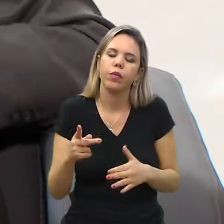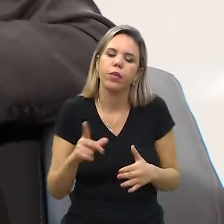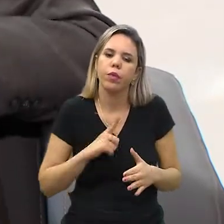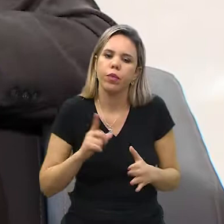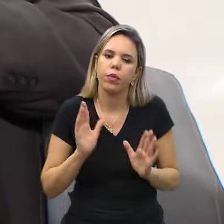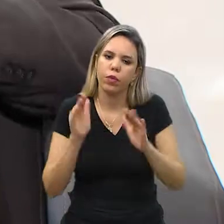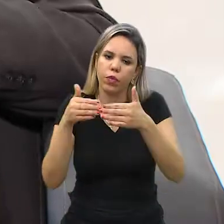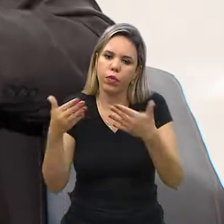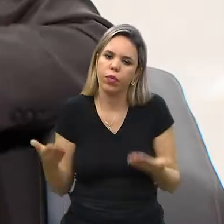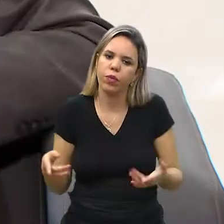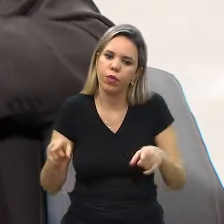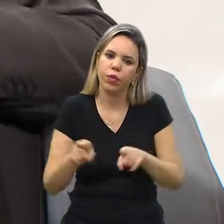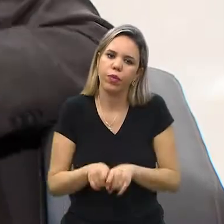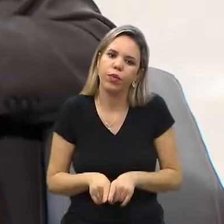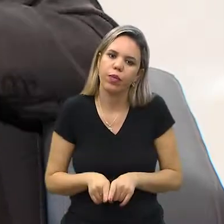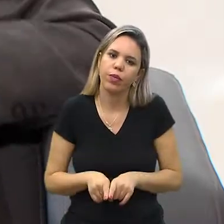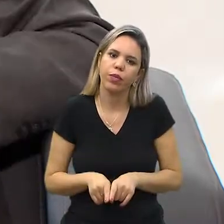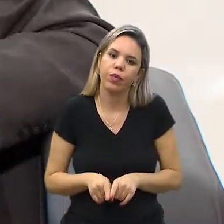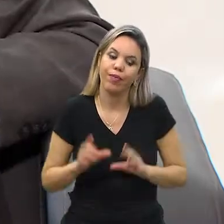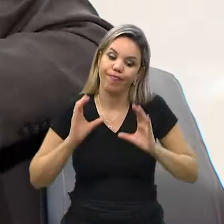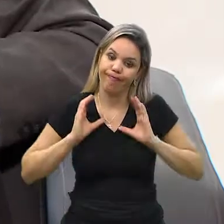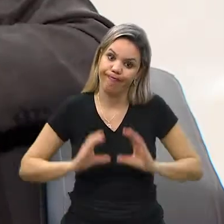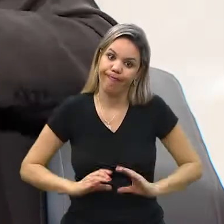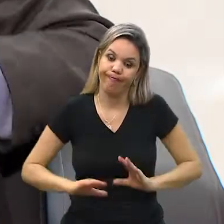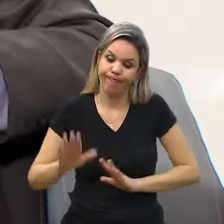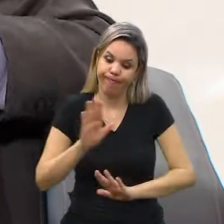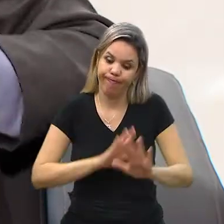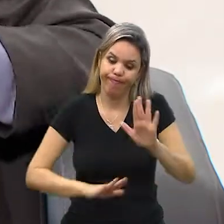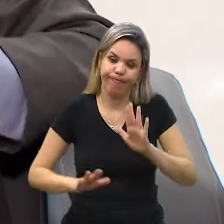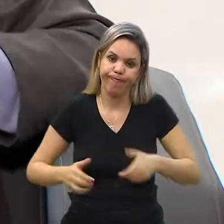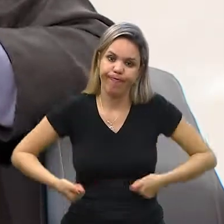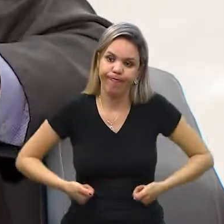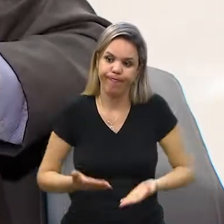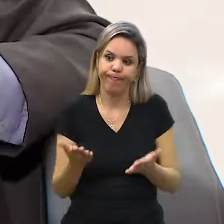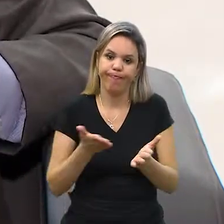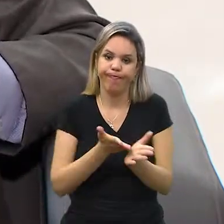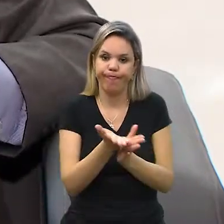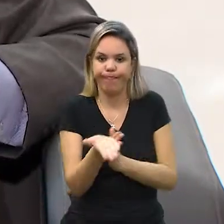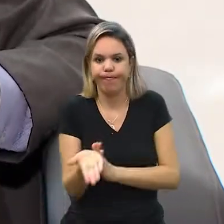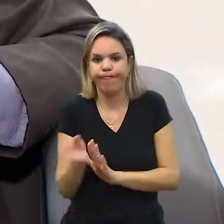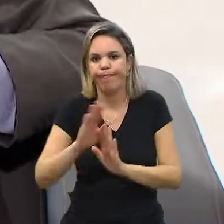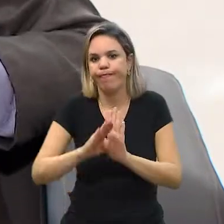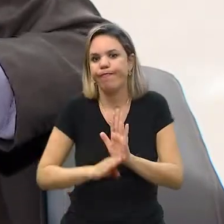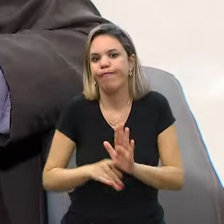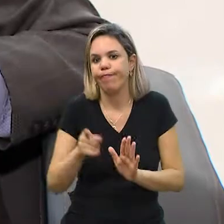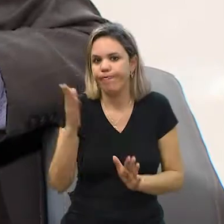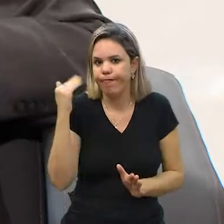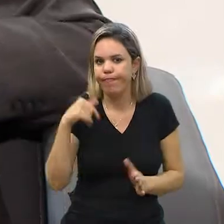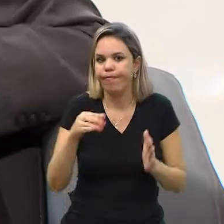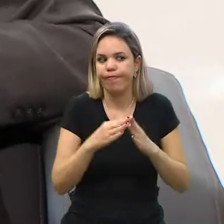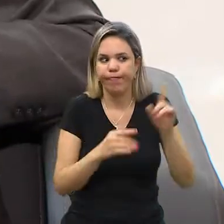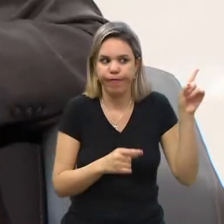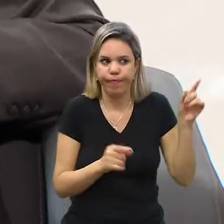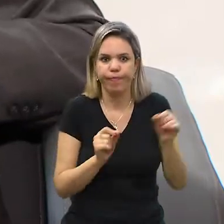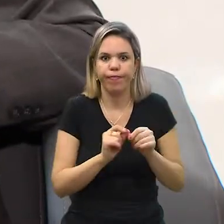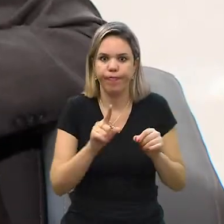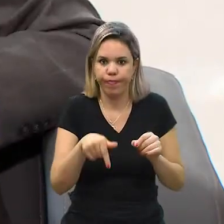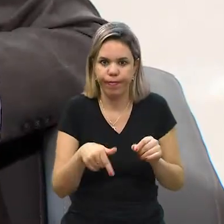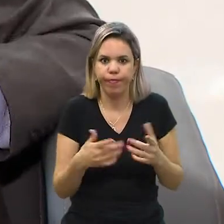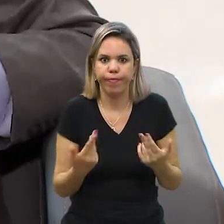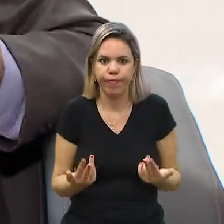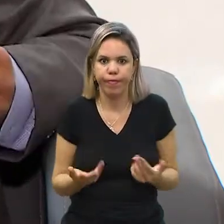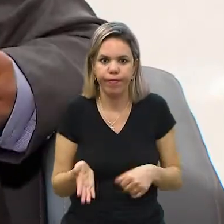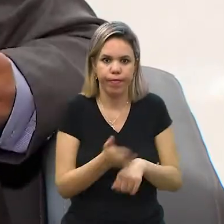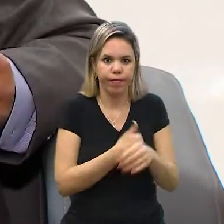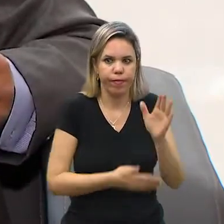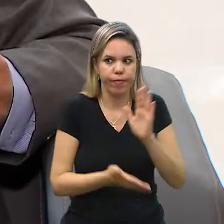muito foco também E nessa lista. ter a disciplina de não sair fora dessa lista. Você sabe que lá em casa nós fazemos essa lista